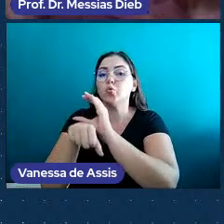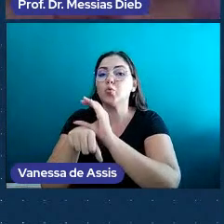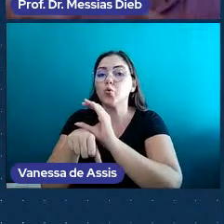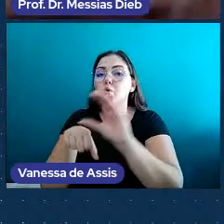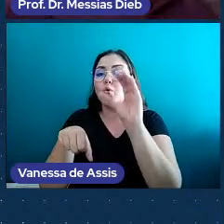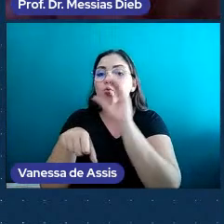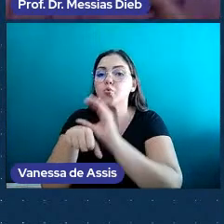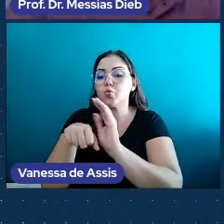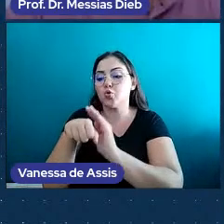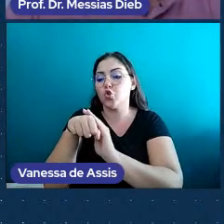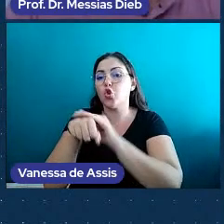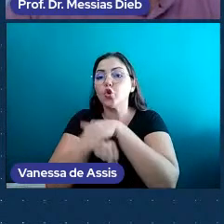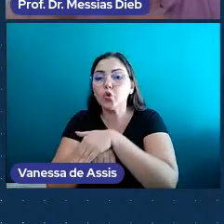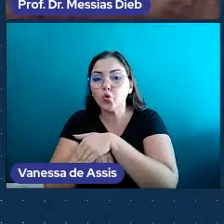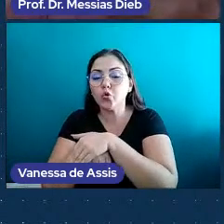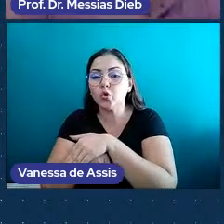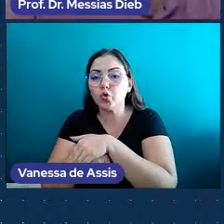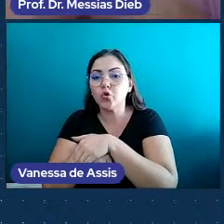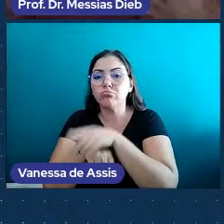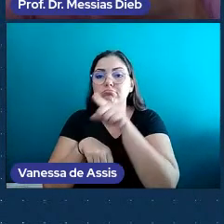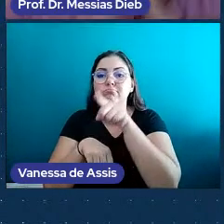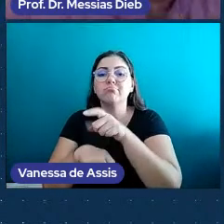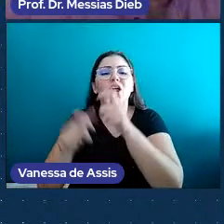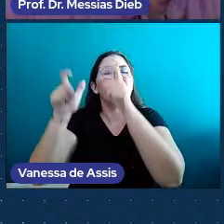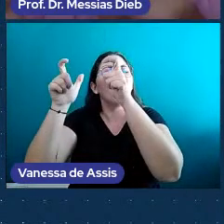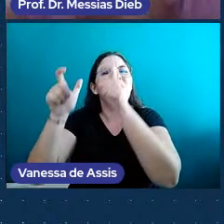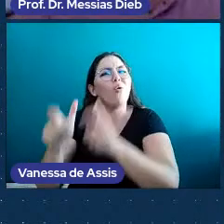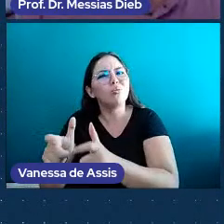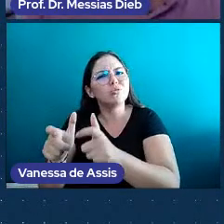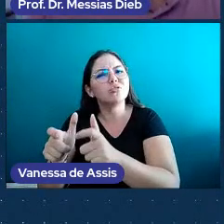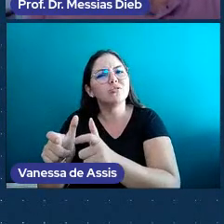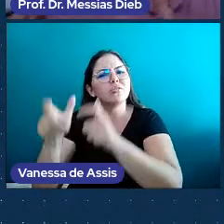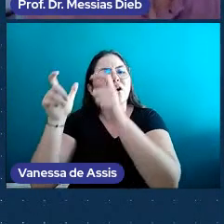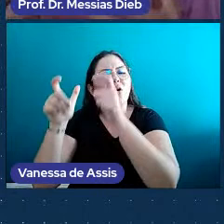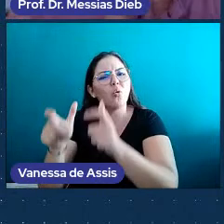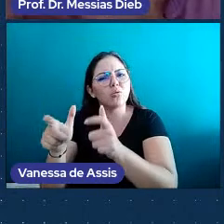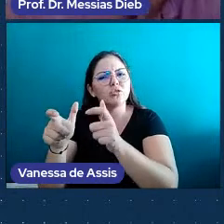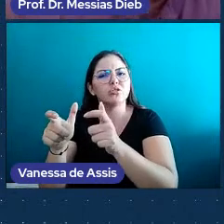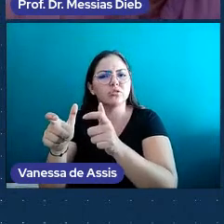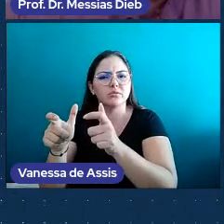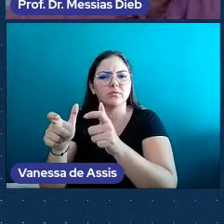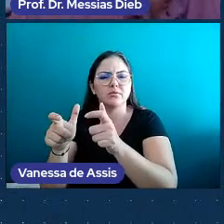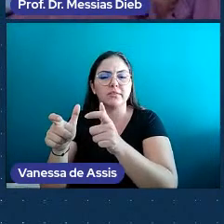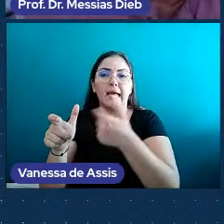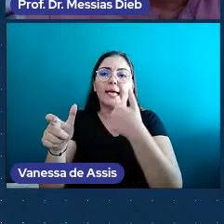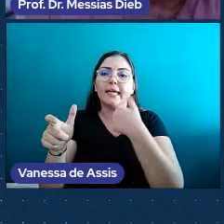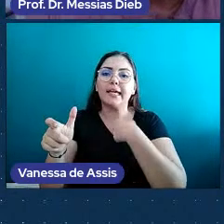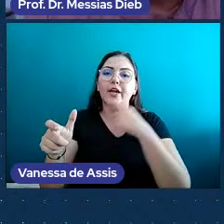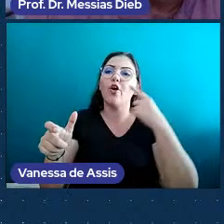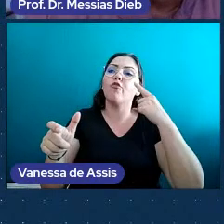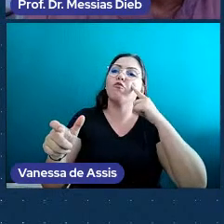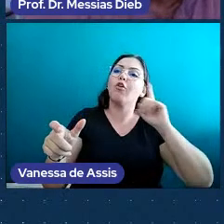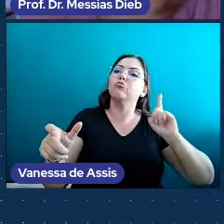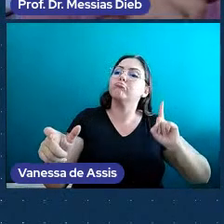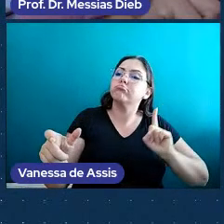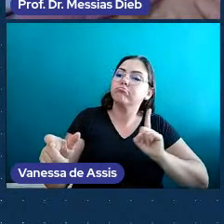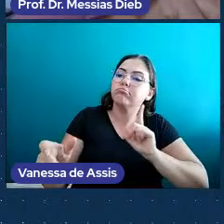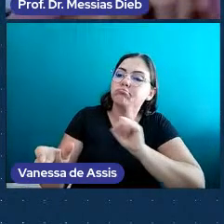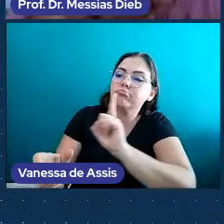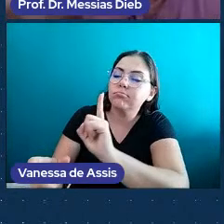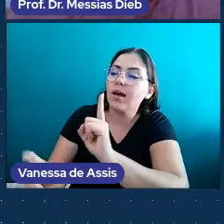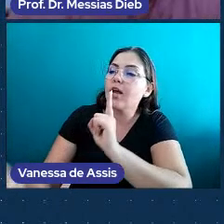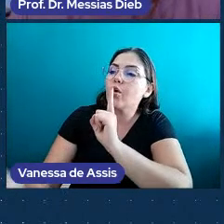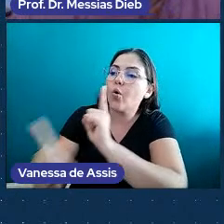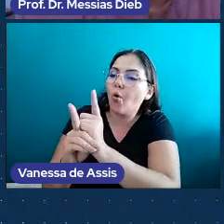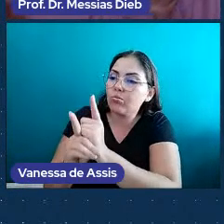onde são esses sujeitos? Onde eles estarão e eu irei ao encontro deles como pesquisador? Então, se